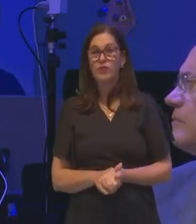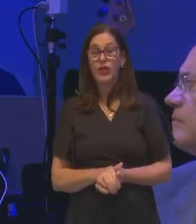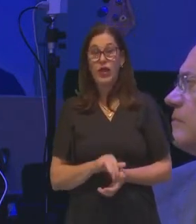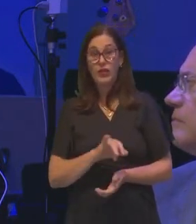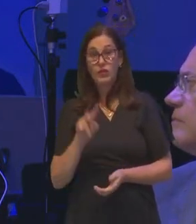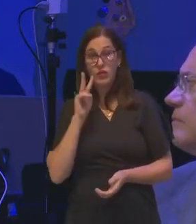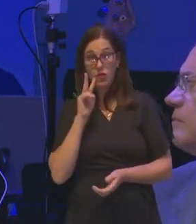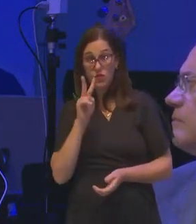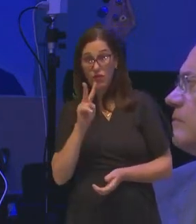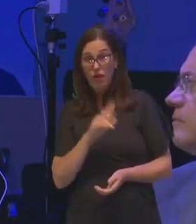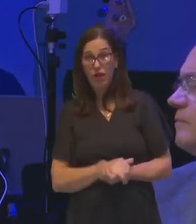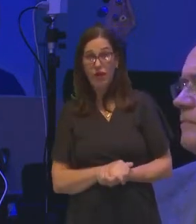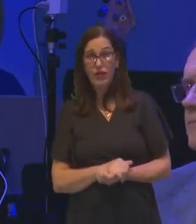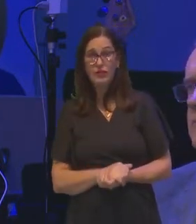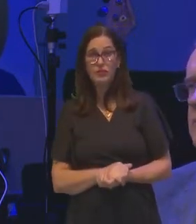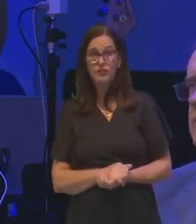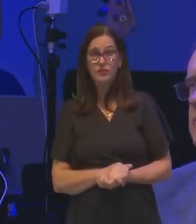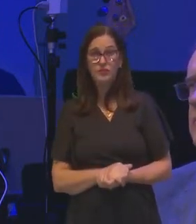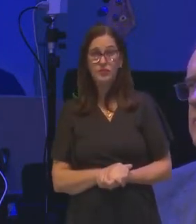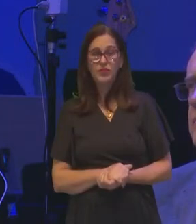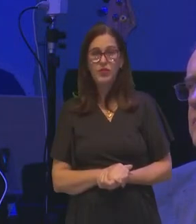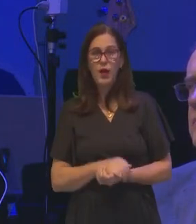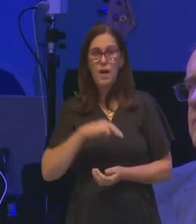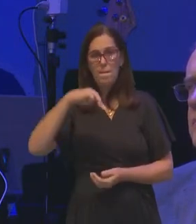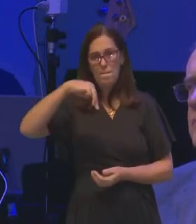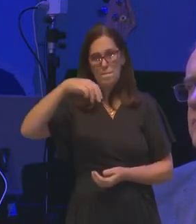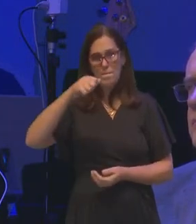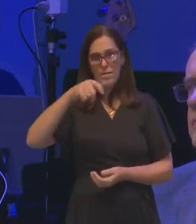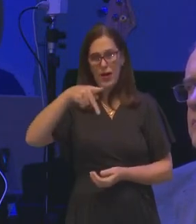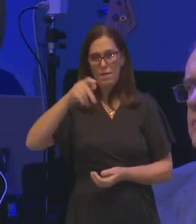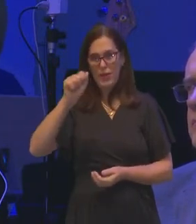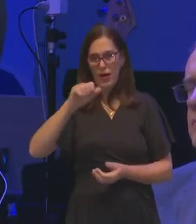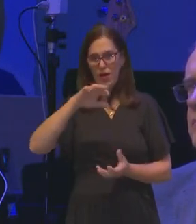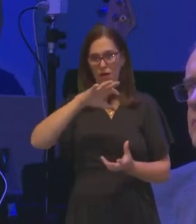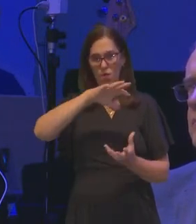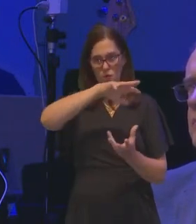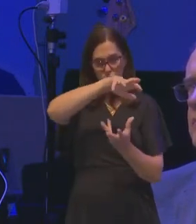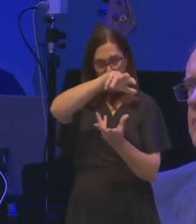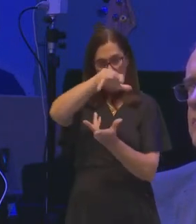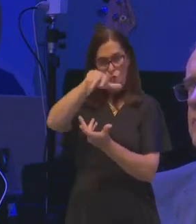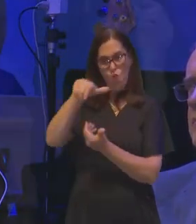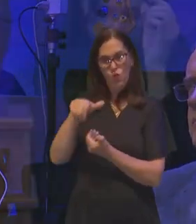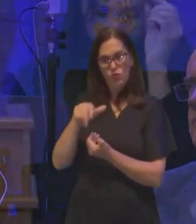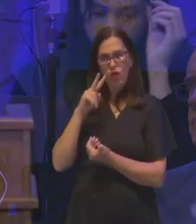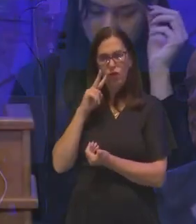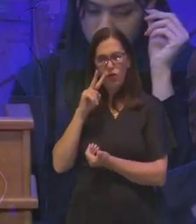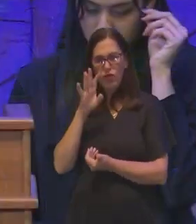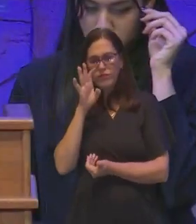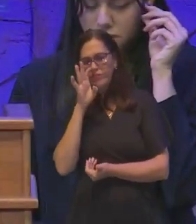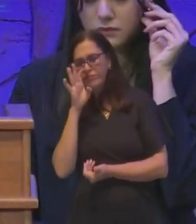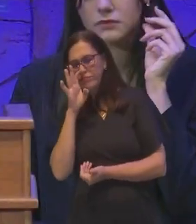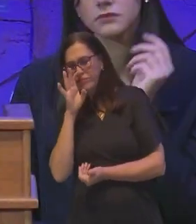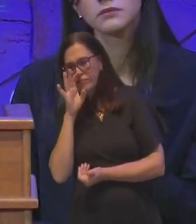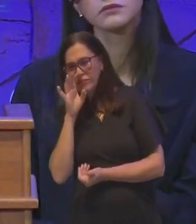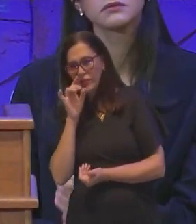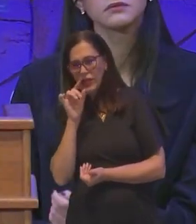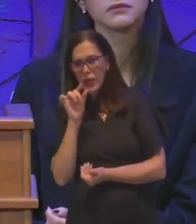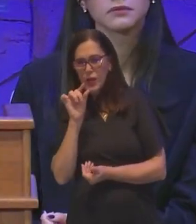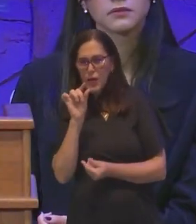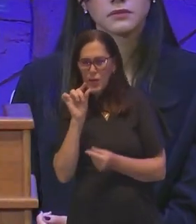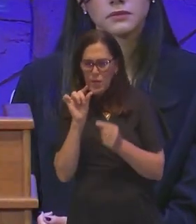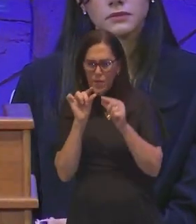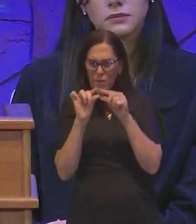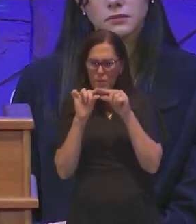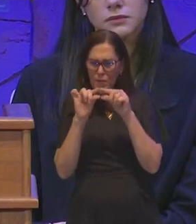você olhar no mapa mundial e você observar a pequena faixa